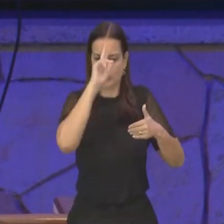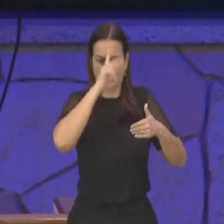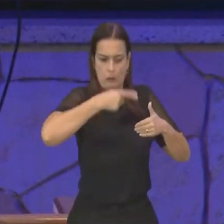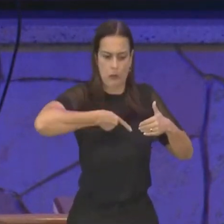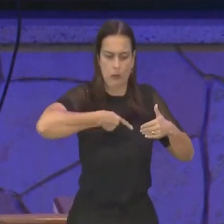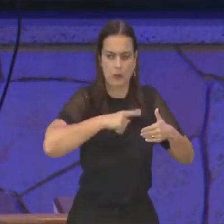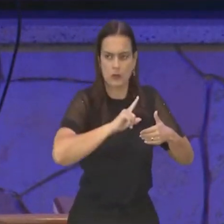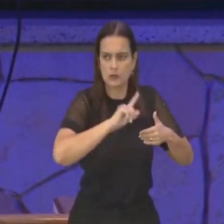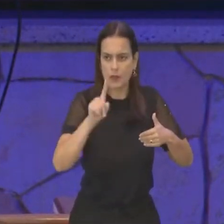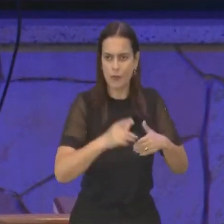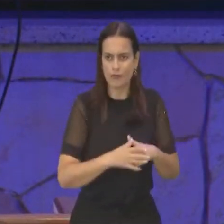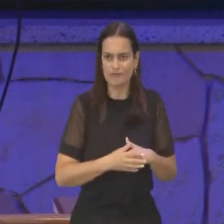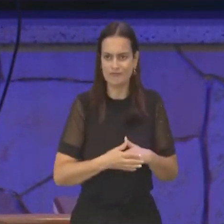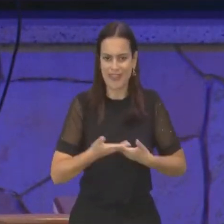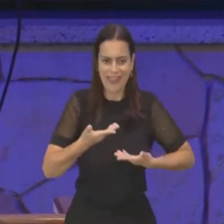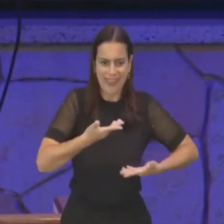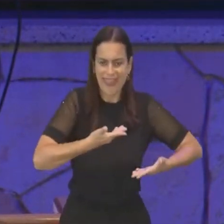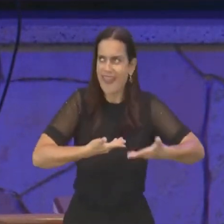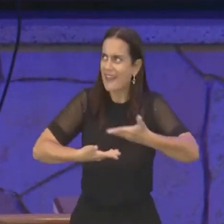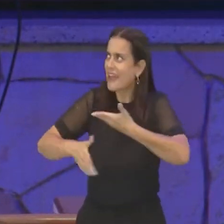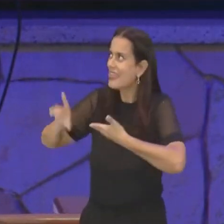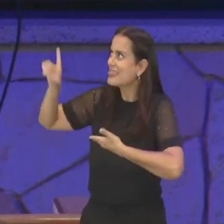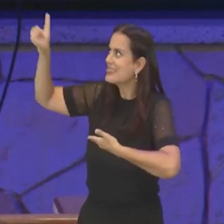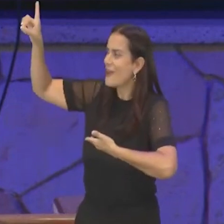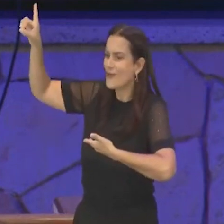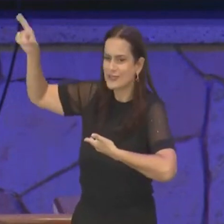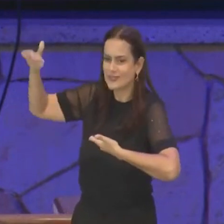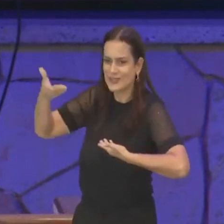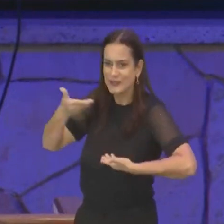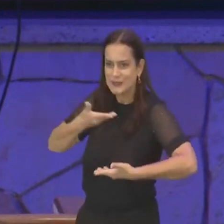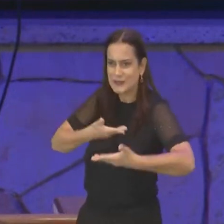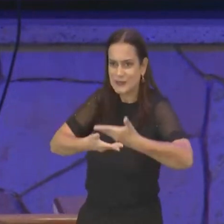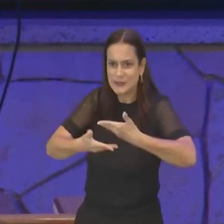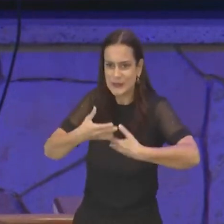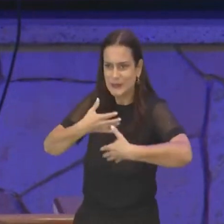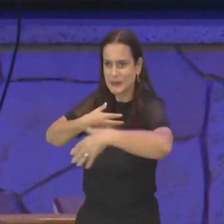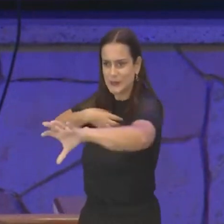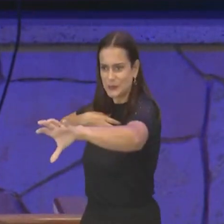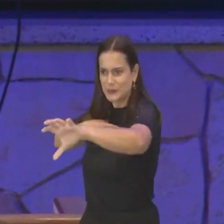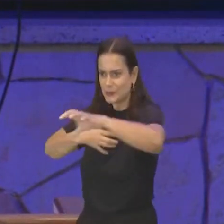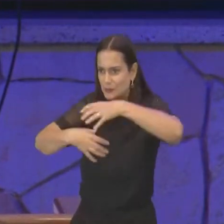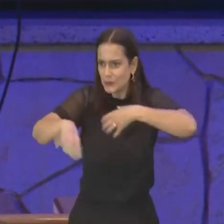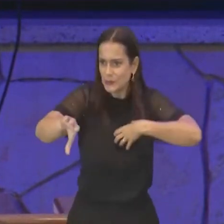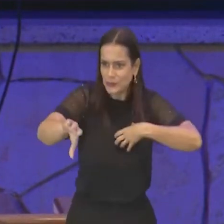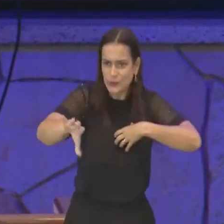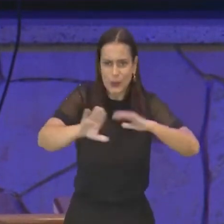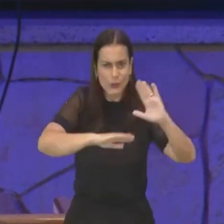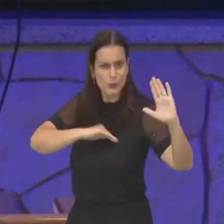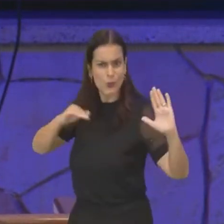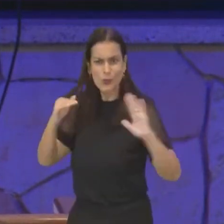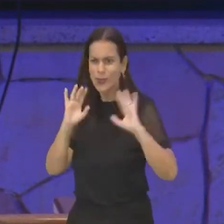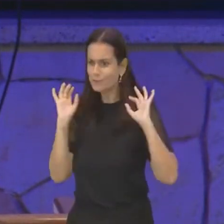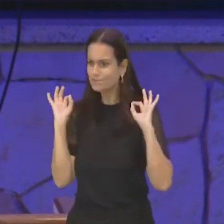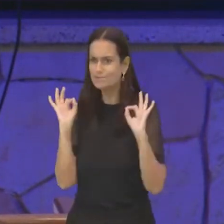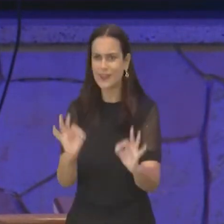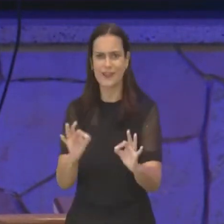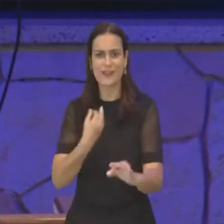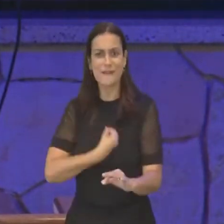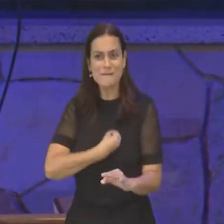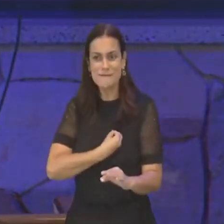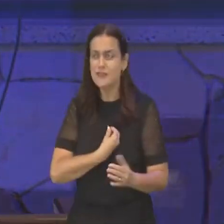Eles se relacionavam com Deus e com o próximo de uma maneira completa.